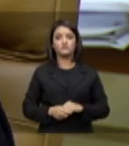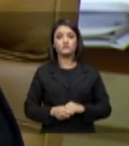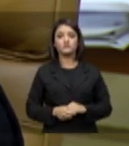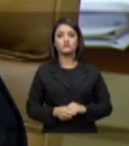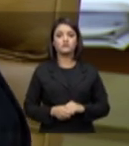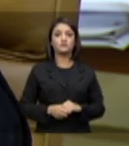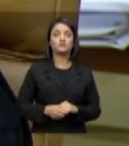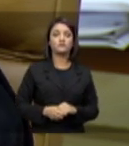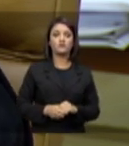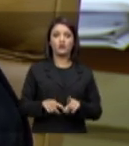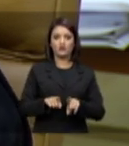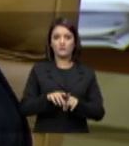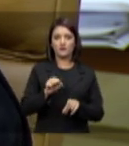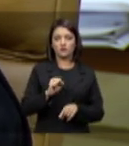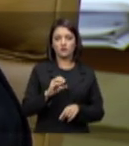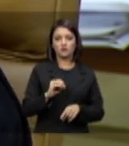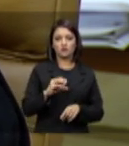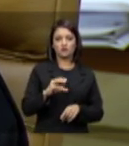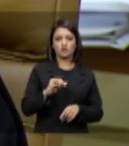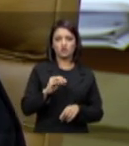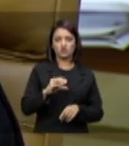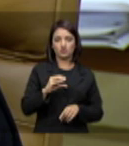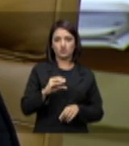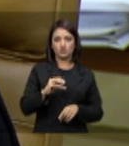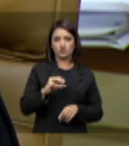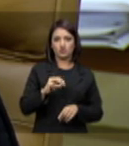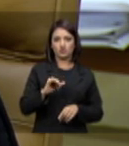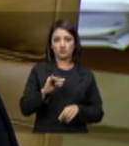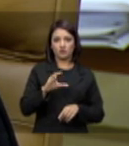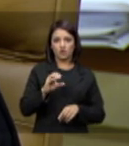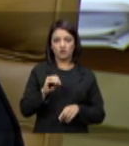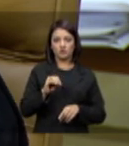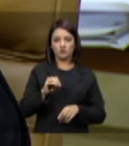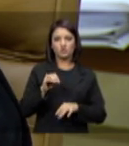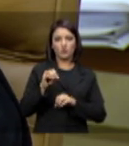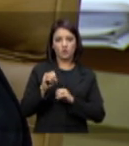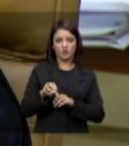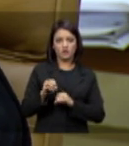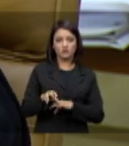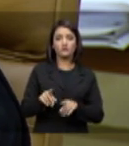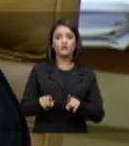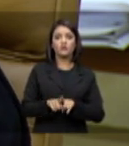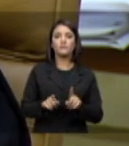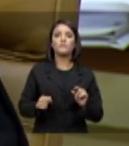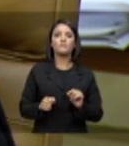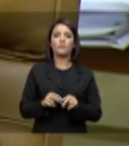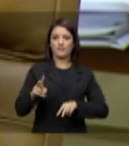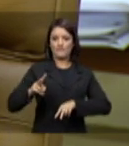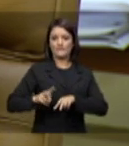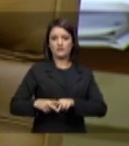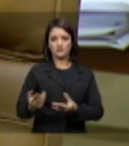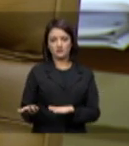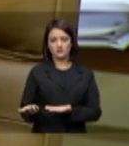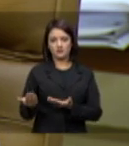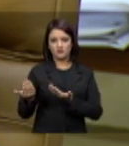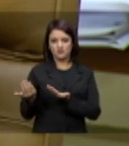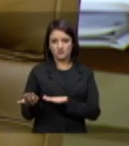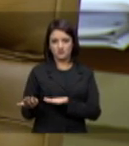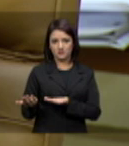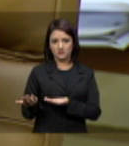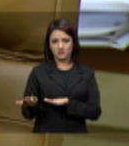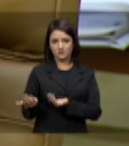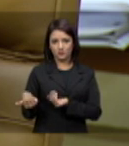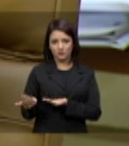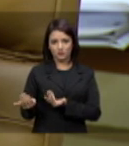socioeducativo e e nos demais também acentuando a necessidade de estabelecer os procedimentos e regras para fim de prevenção à infecção